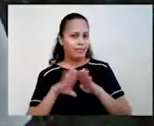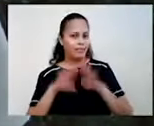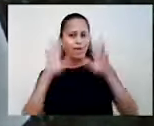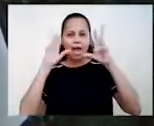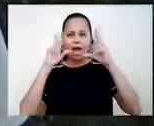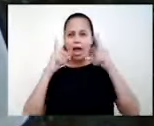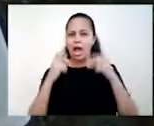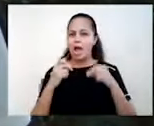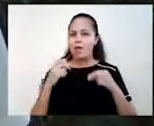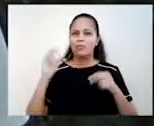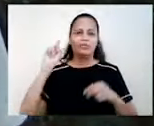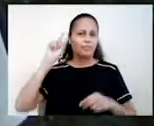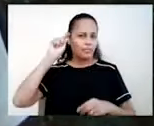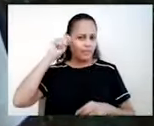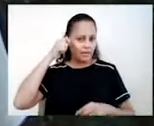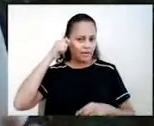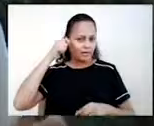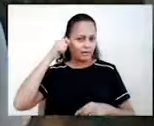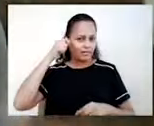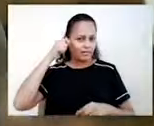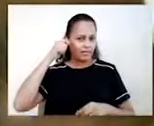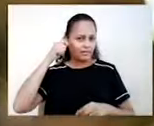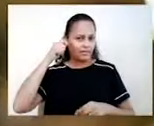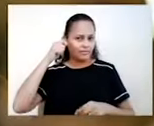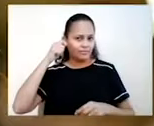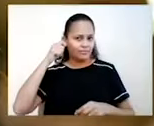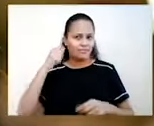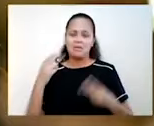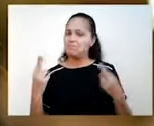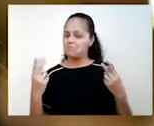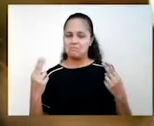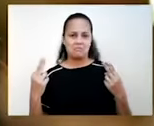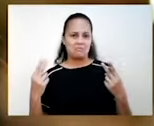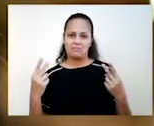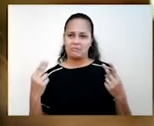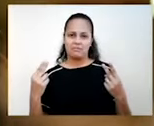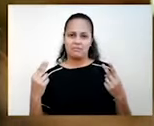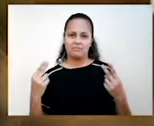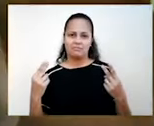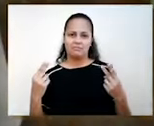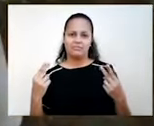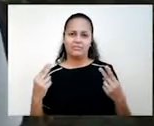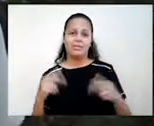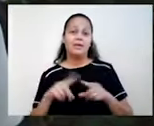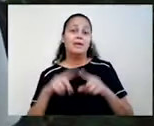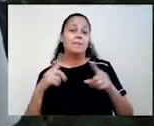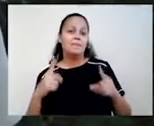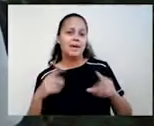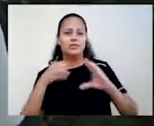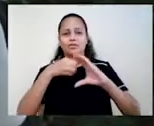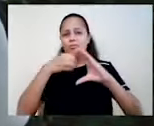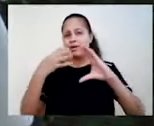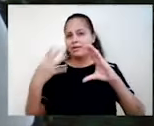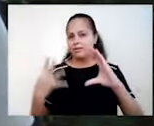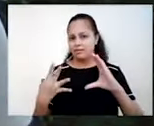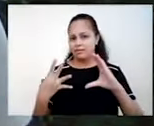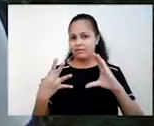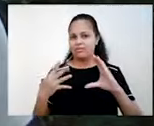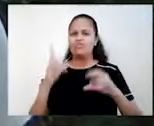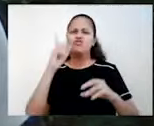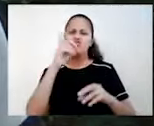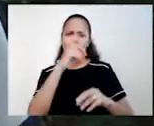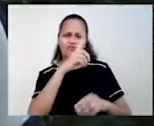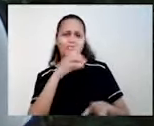Existe também a onça preta, que não é uma outra espécie de onça, é o mesmo animal, mesma espécie, porém com uma característica